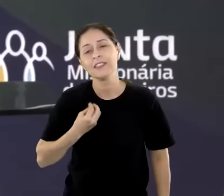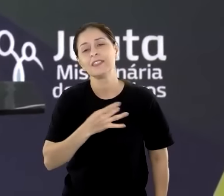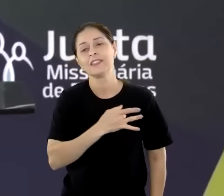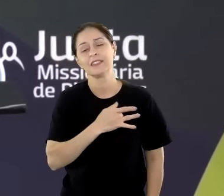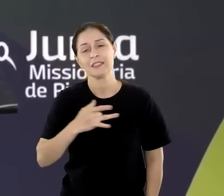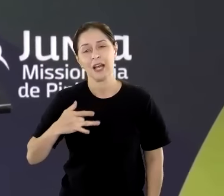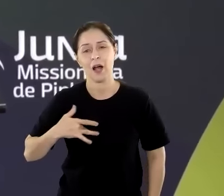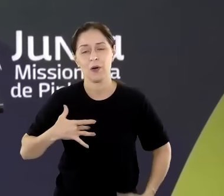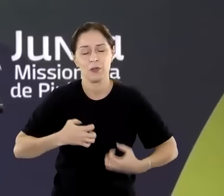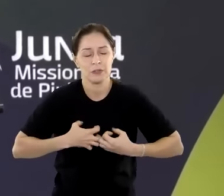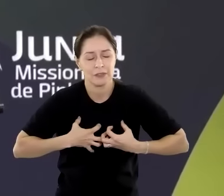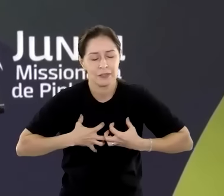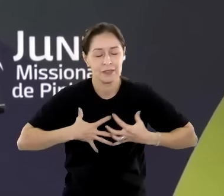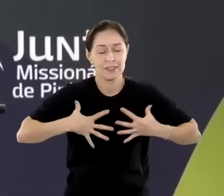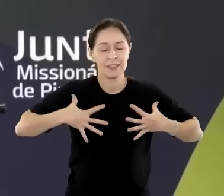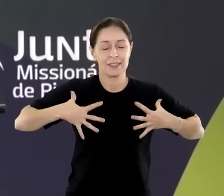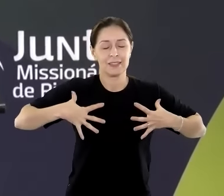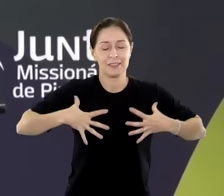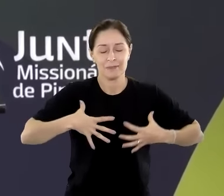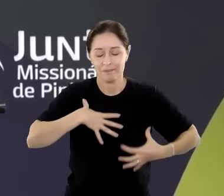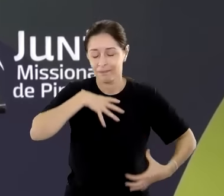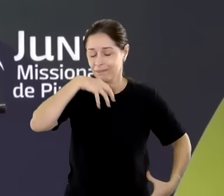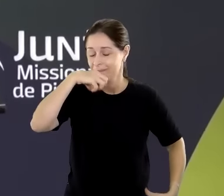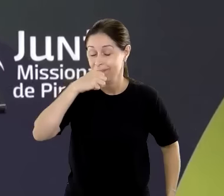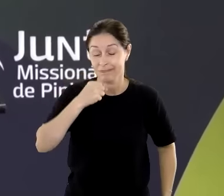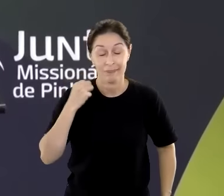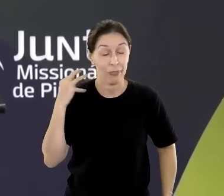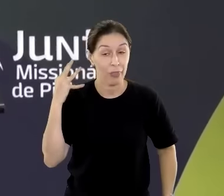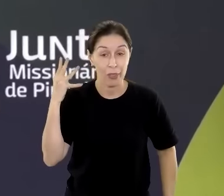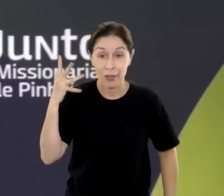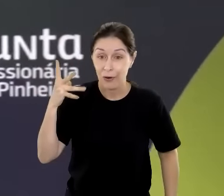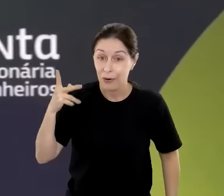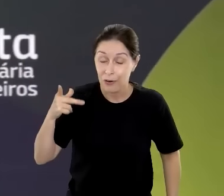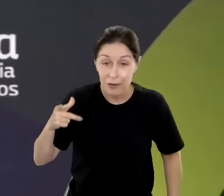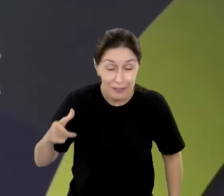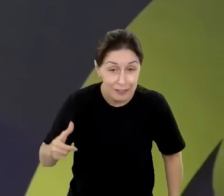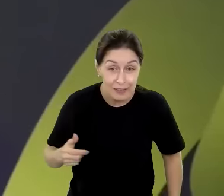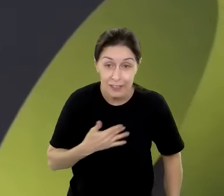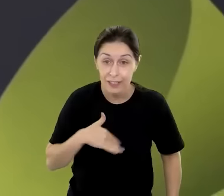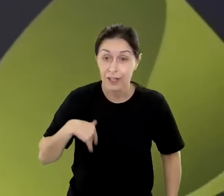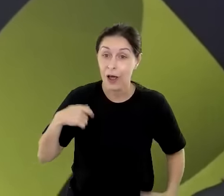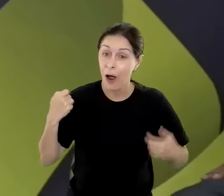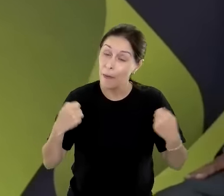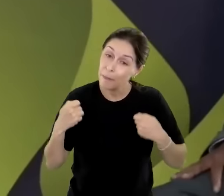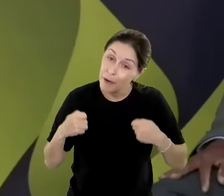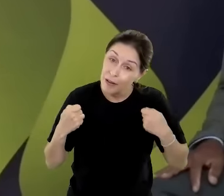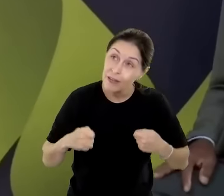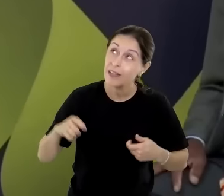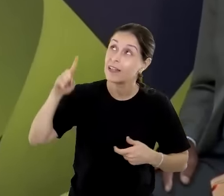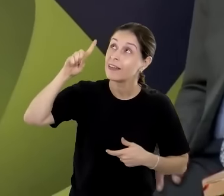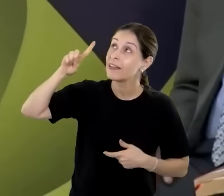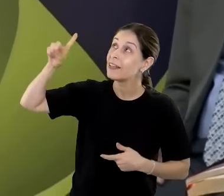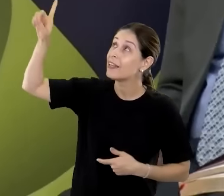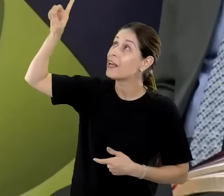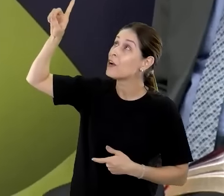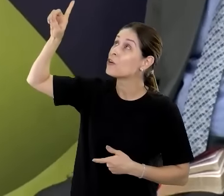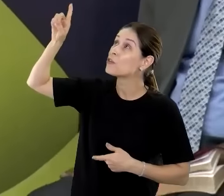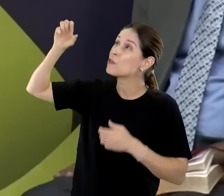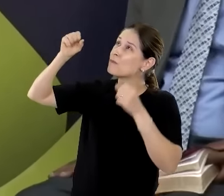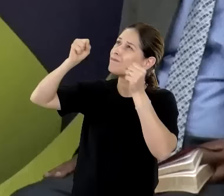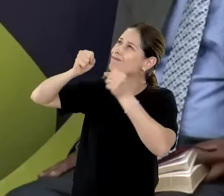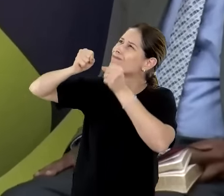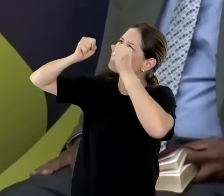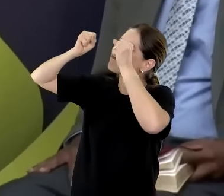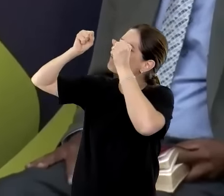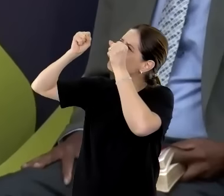a respiração e tudo mais. O seu Pai é o Todo-Poderoso Deus, o seu Pai é o que